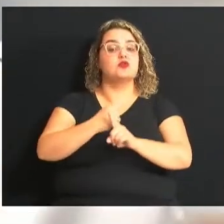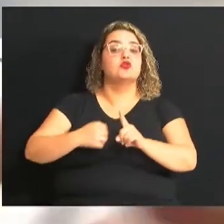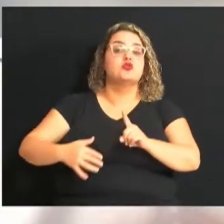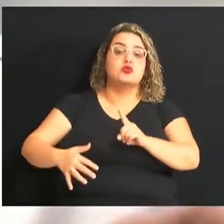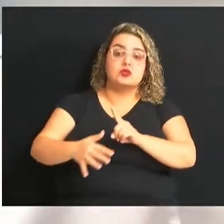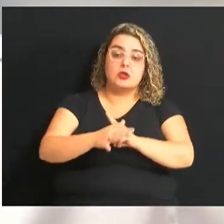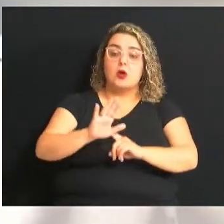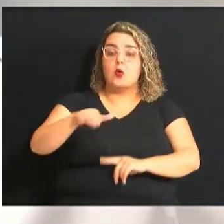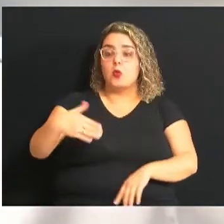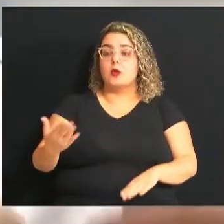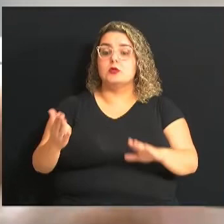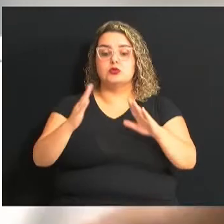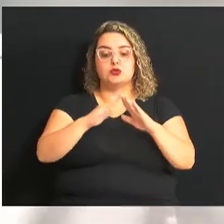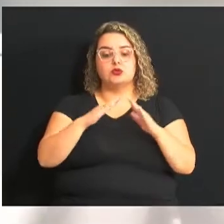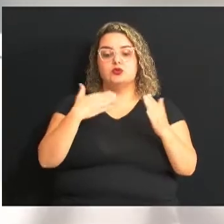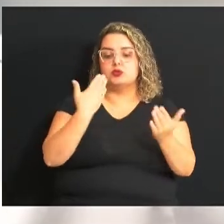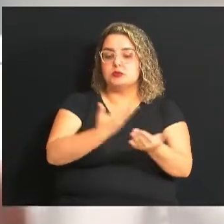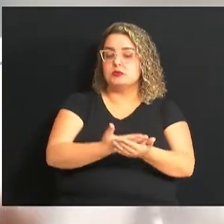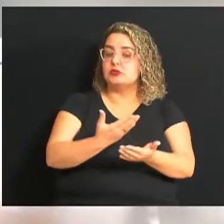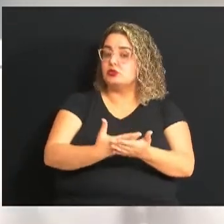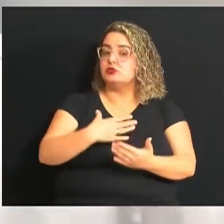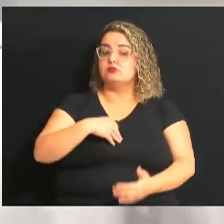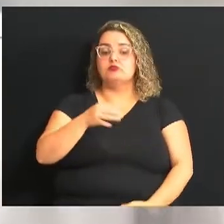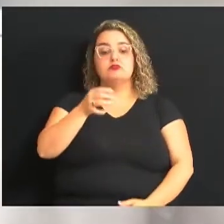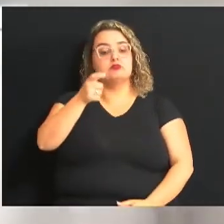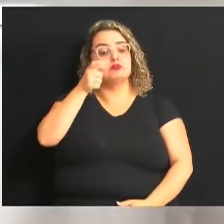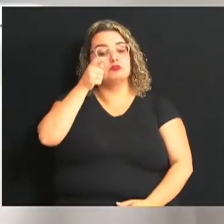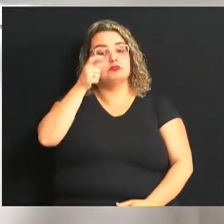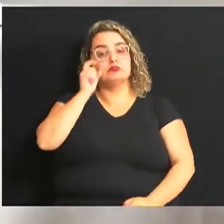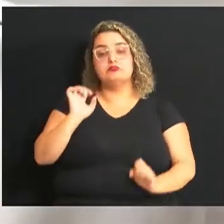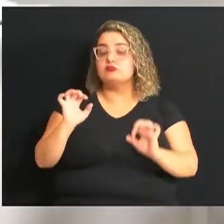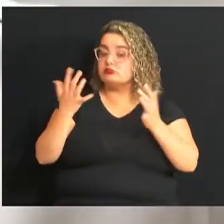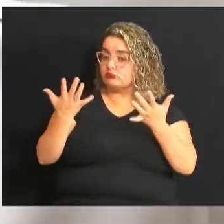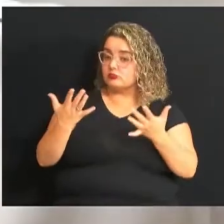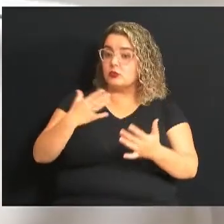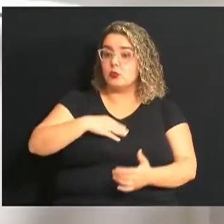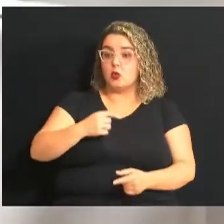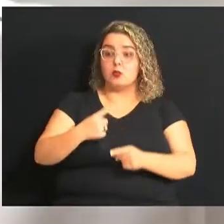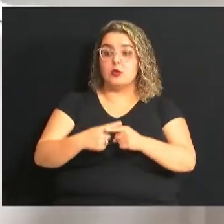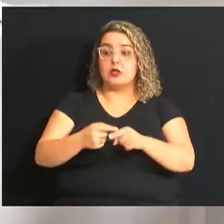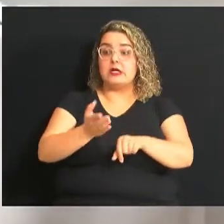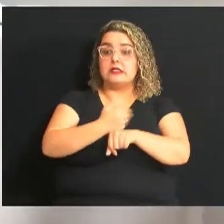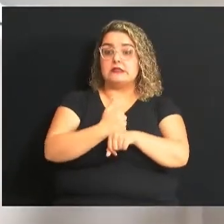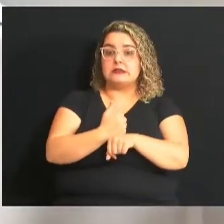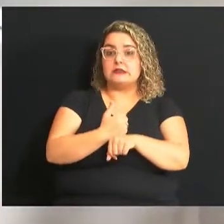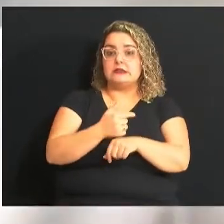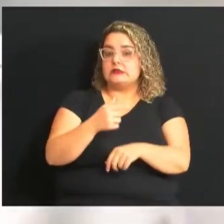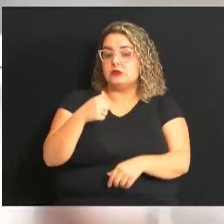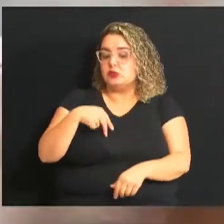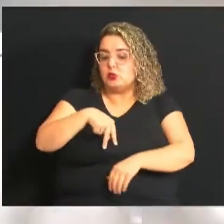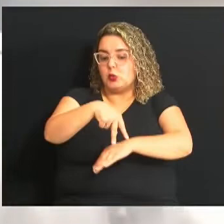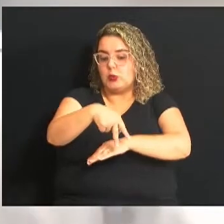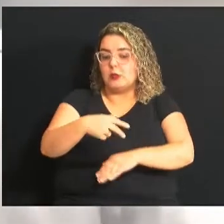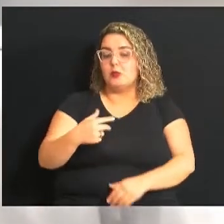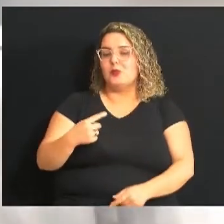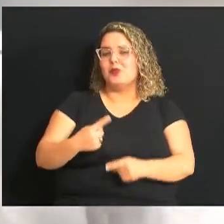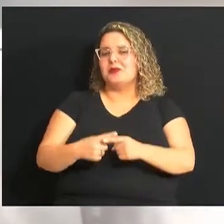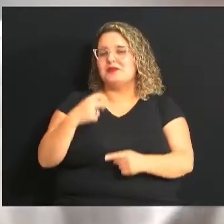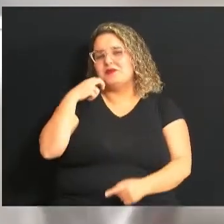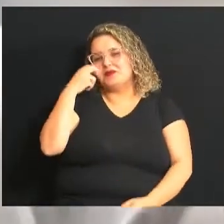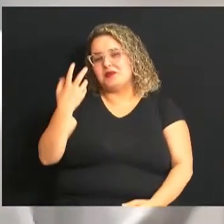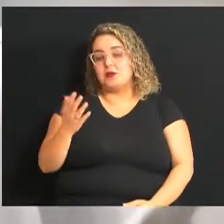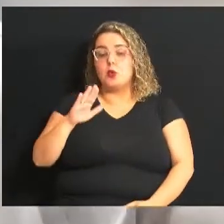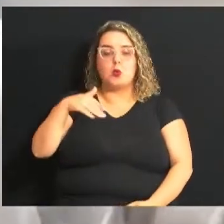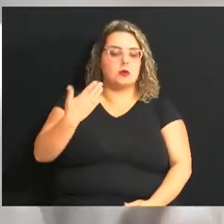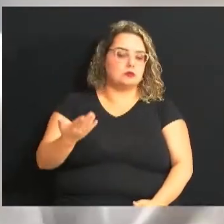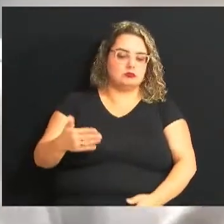na escola do seu filho assistir a festinha do seu filho, porque antes ele não ia porque ele tinha vergonha de ir. A hora que ele vai na